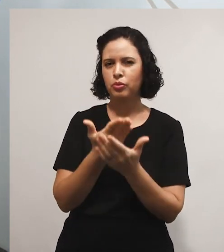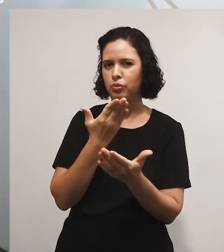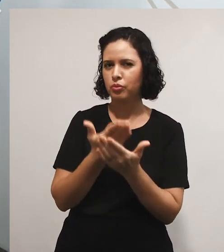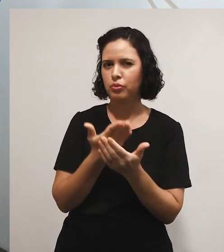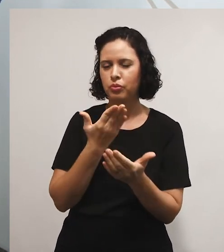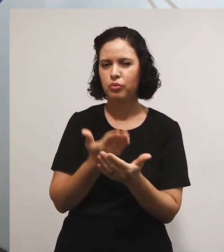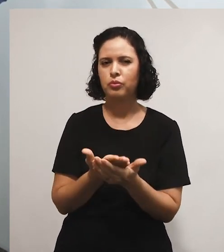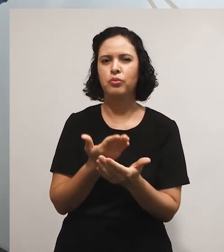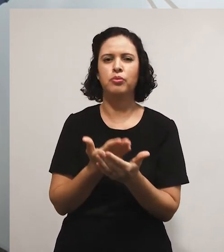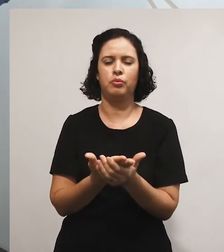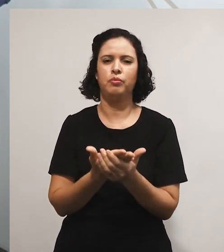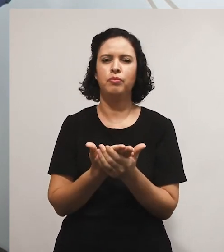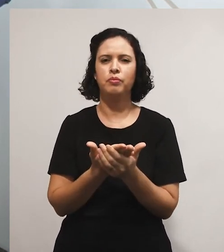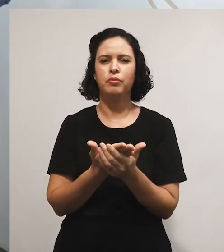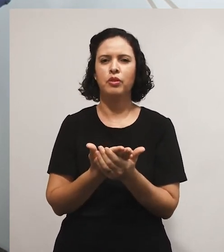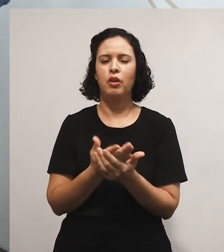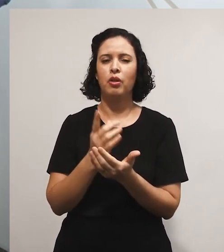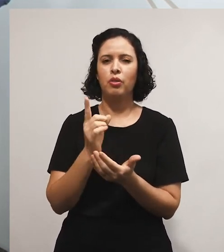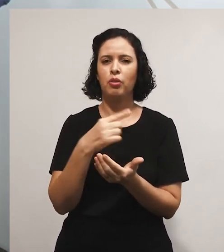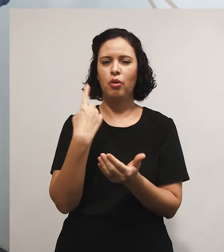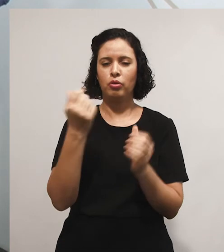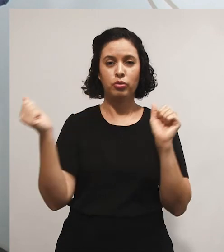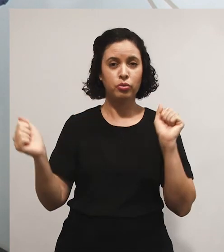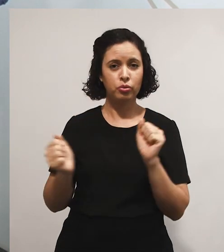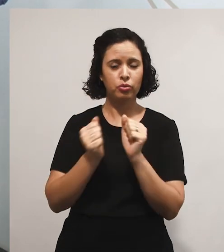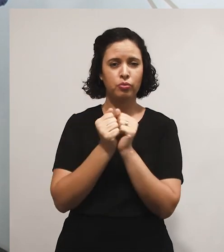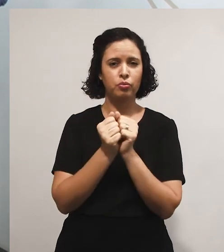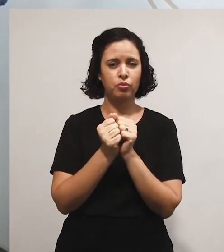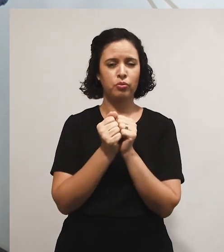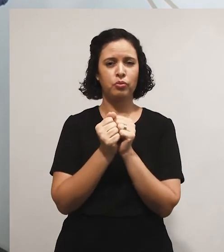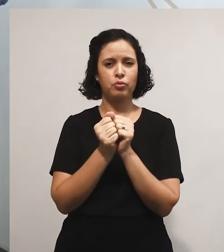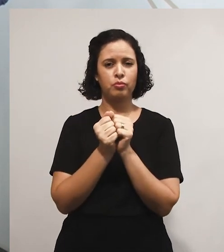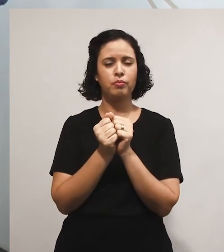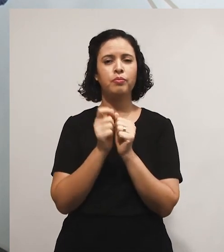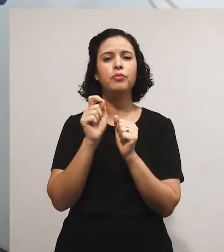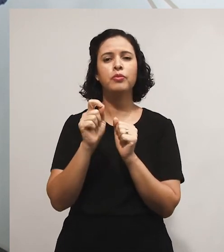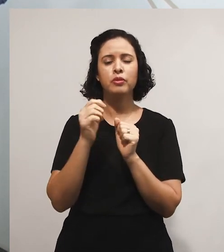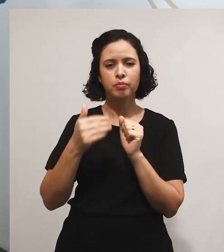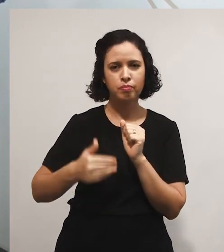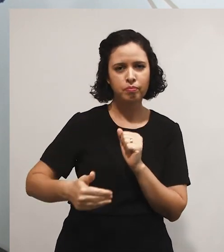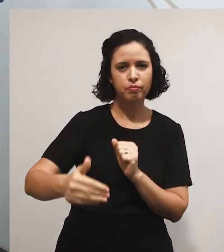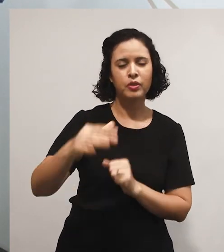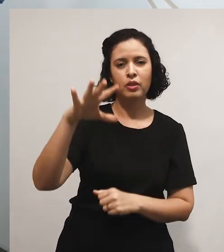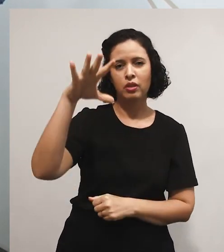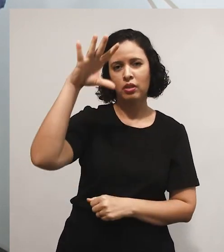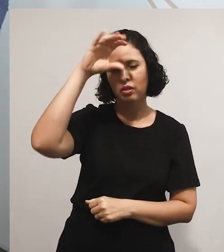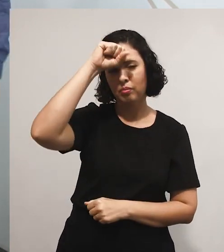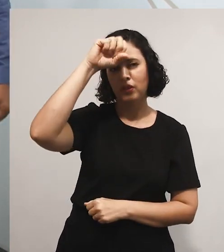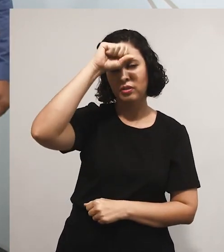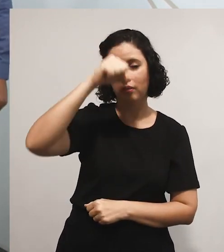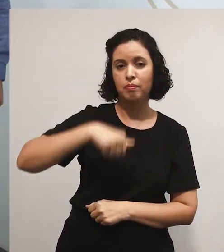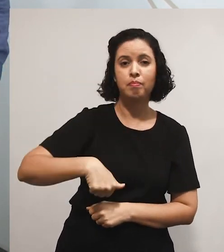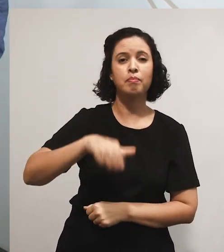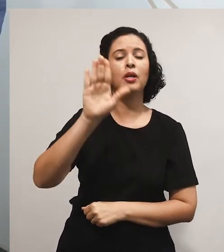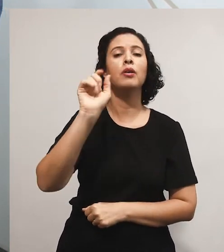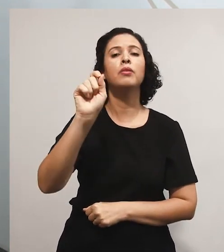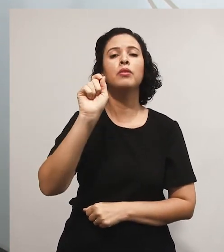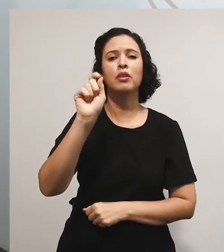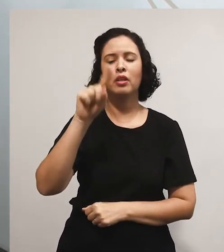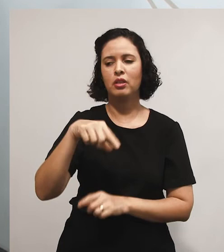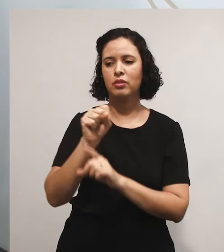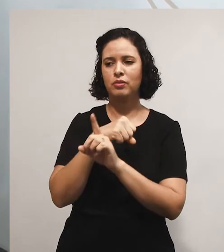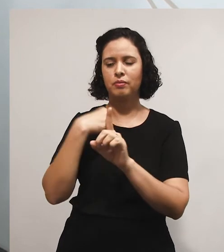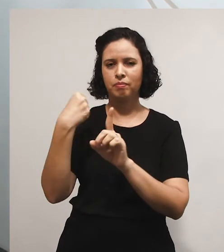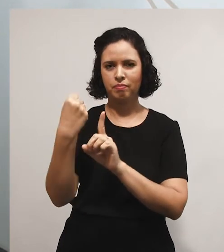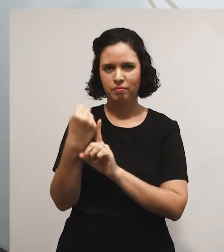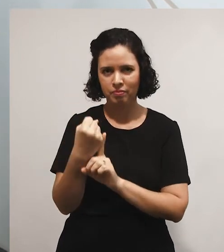uns bons estudos e que nós possamos, a partir desse ponto, compreender um pouco melhor sobre a nossa